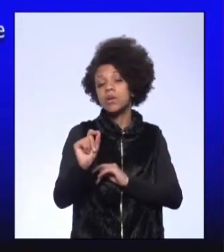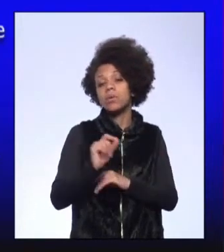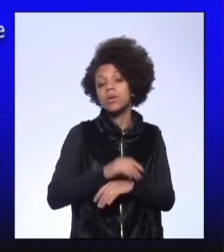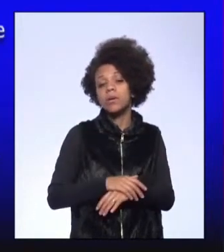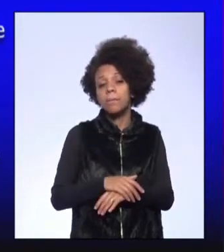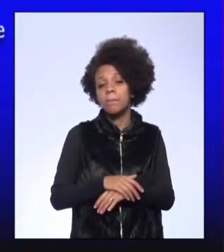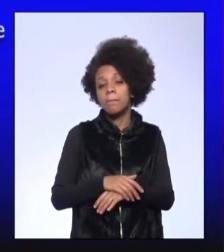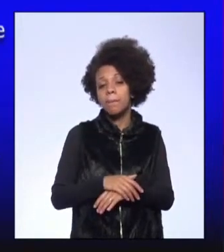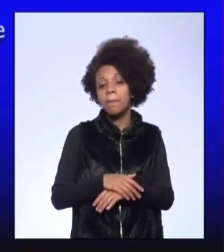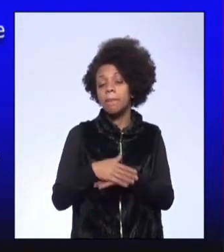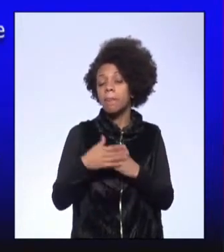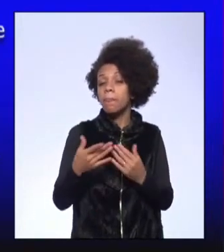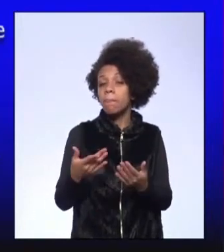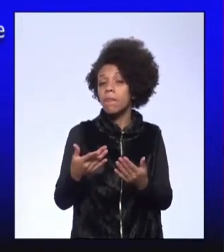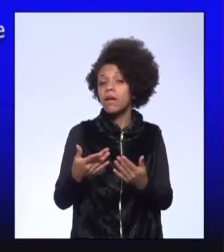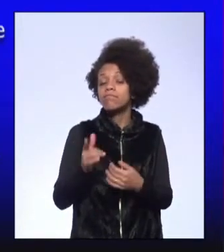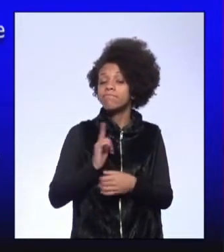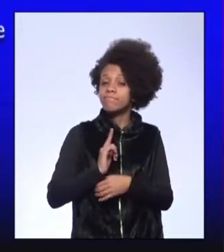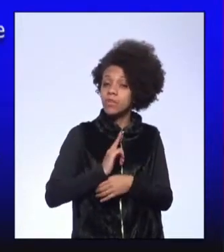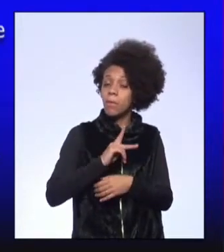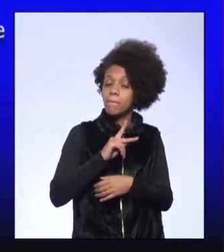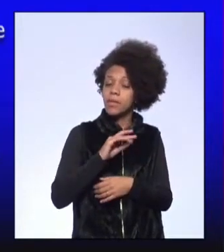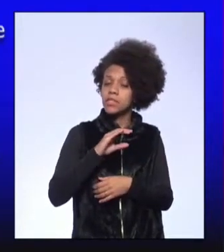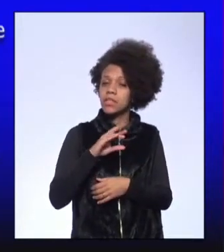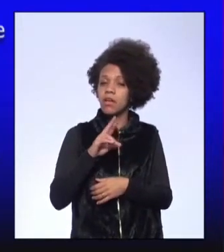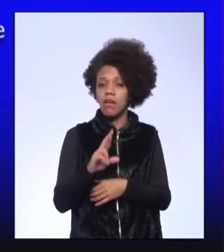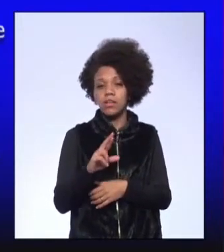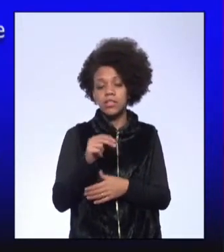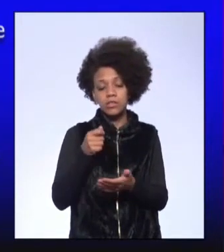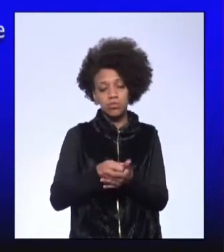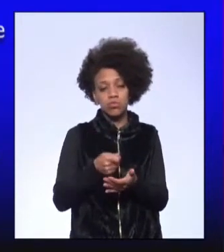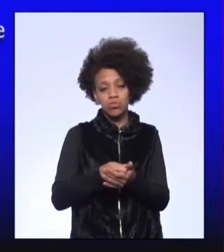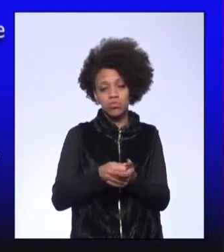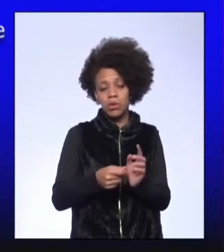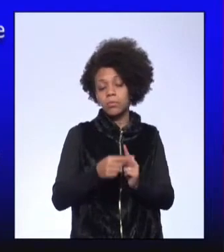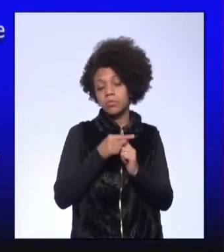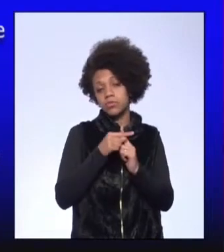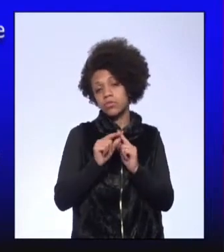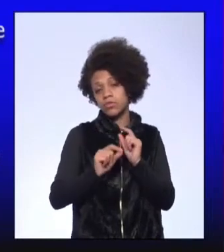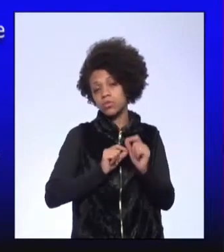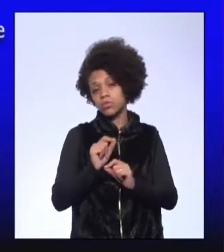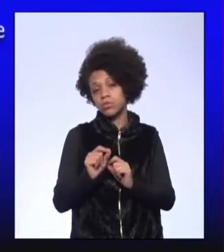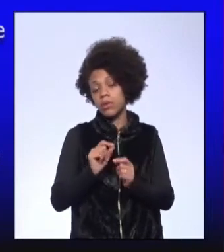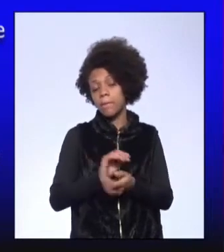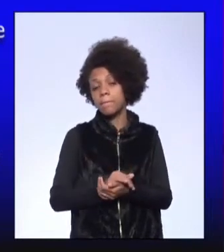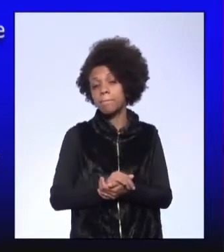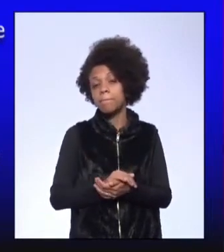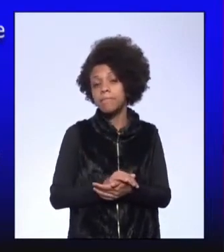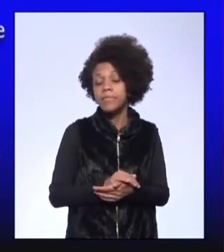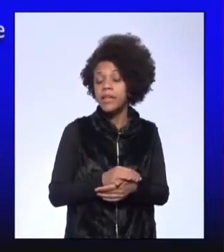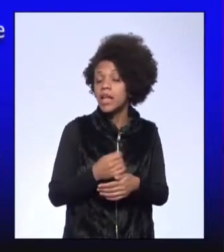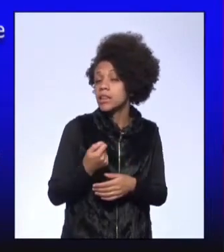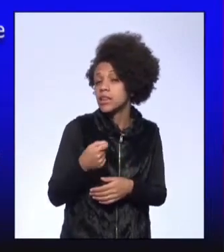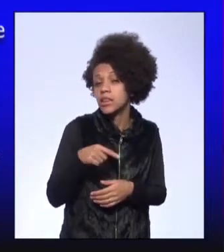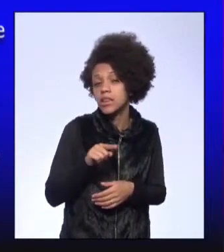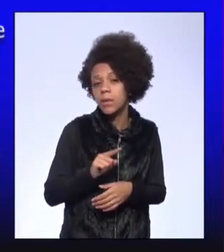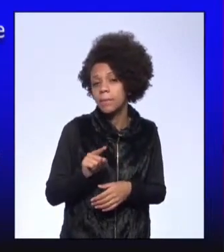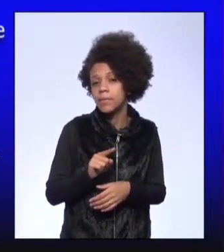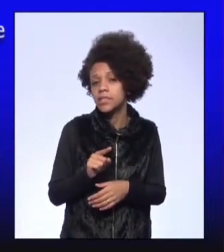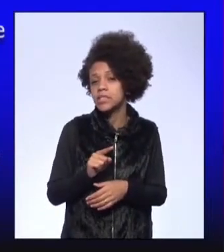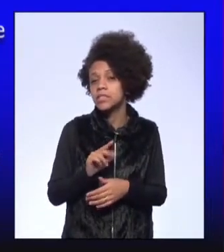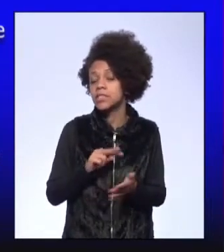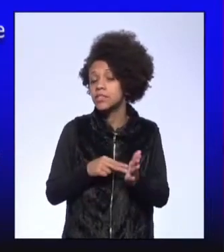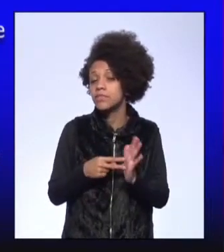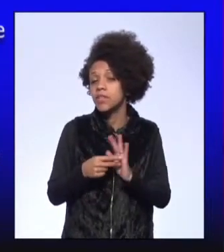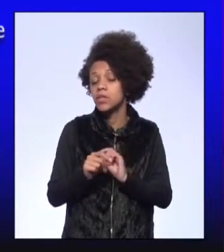dizer que o fato de você ter um PCR que persiste positivo nas detecções não necessariamente